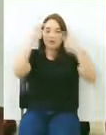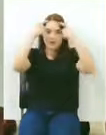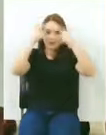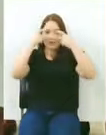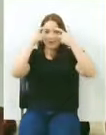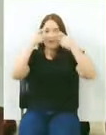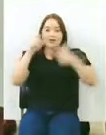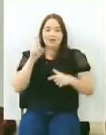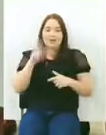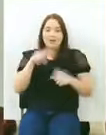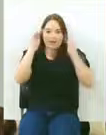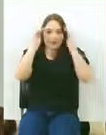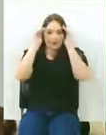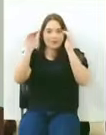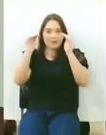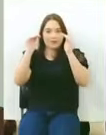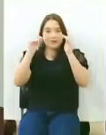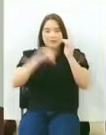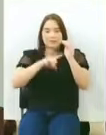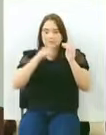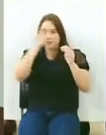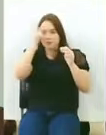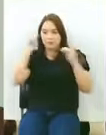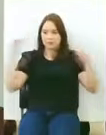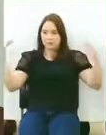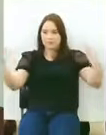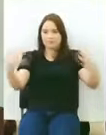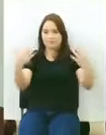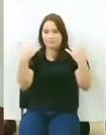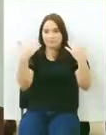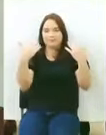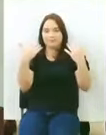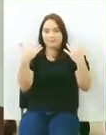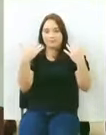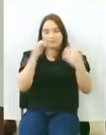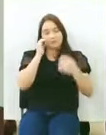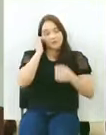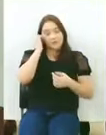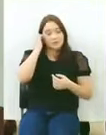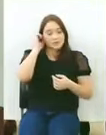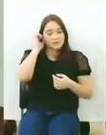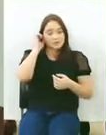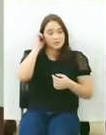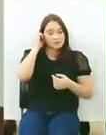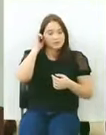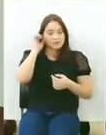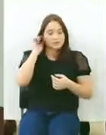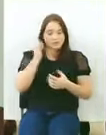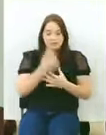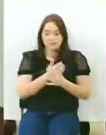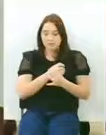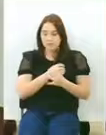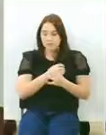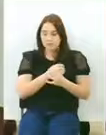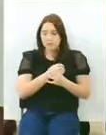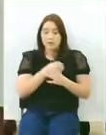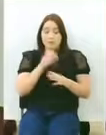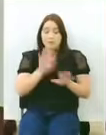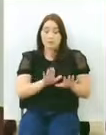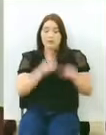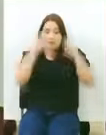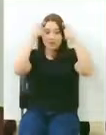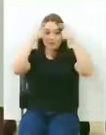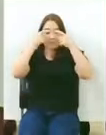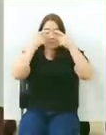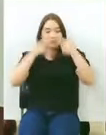era a honra de receber aquela coroa na frente da multidão em festa. Mas a coroa mesmo